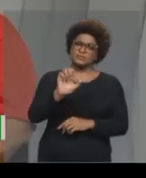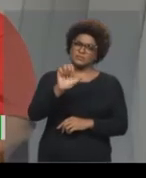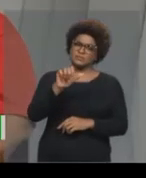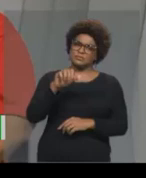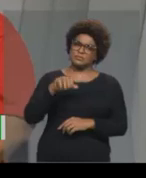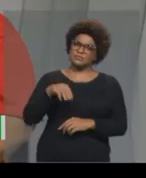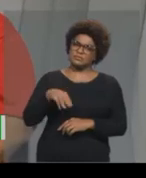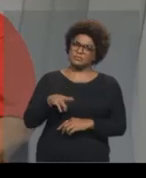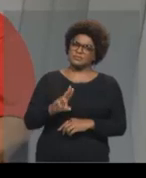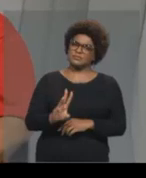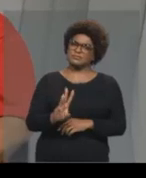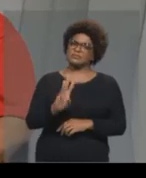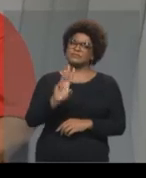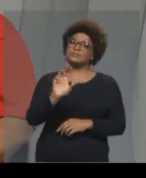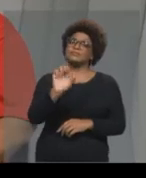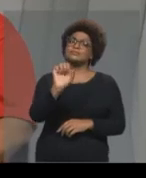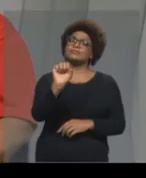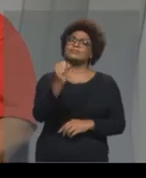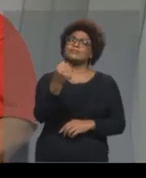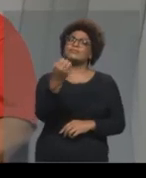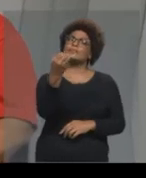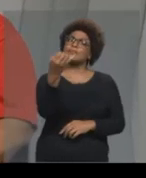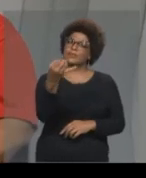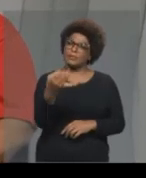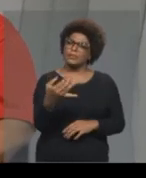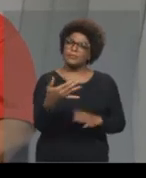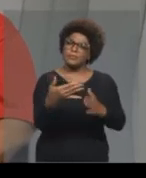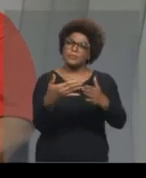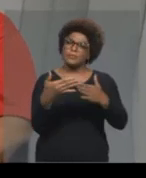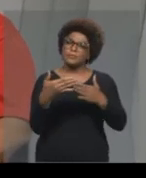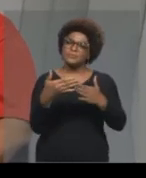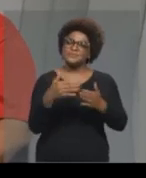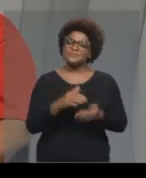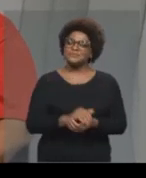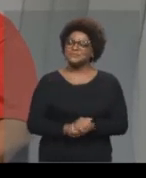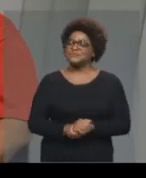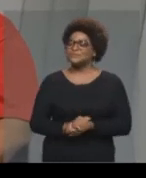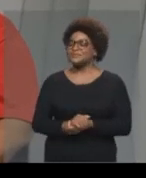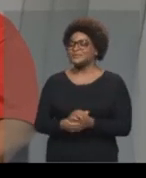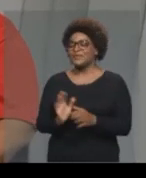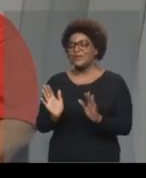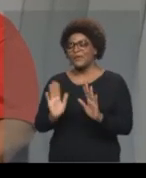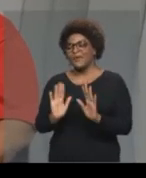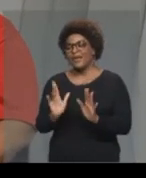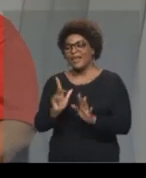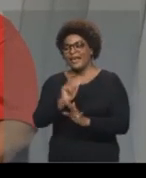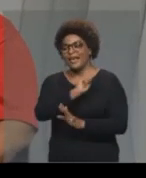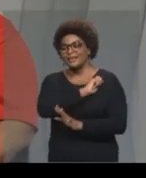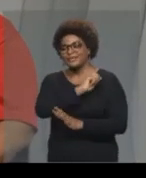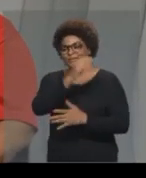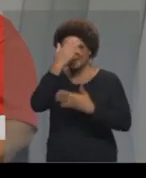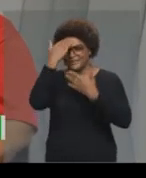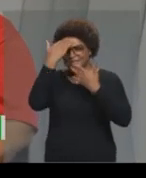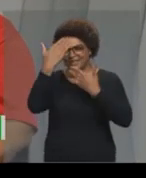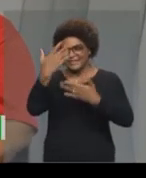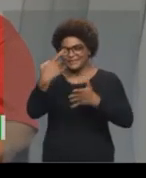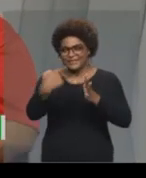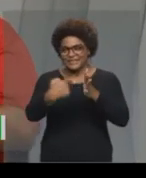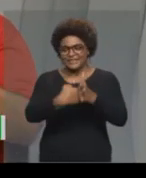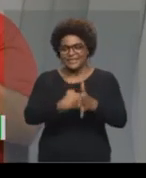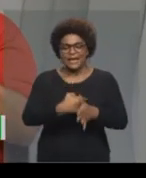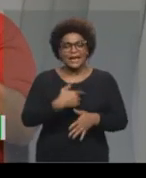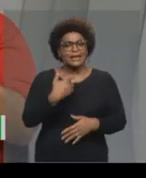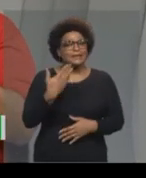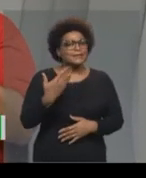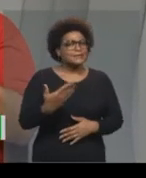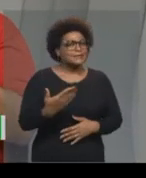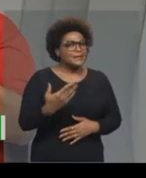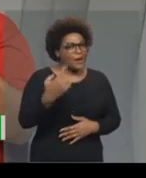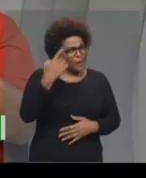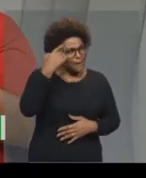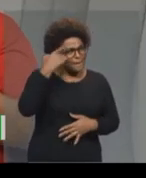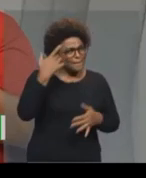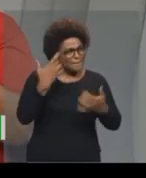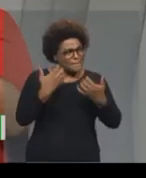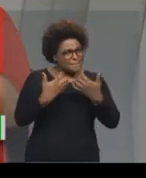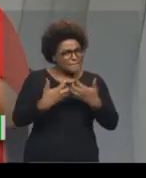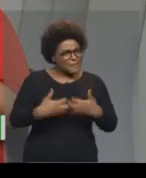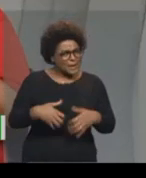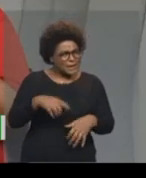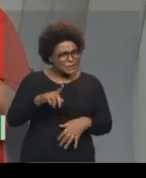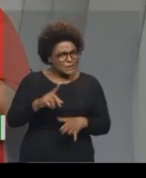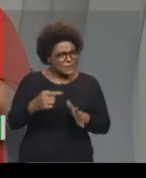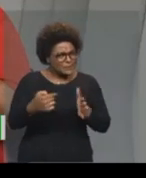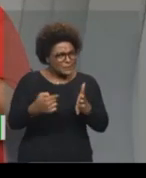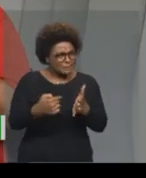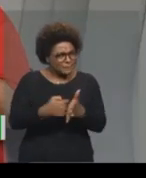Ok, olá Gabriel, muito obrigada pela sua pergunta. Então, vamos pensar então nessa palavrinha aí que é duas, né?